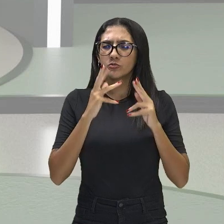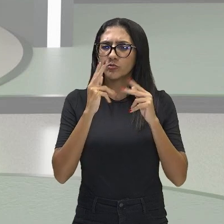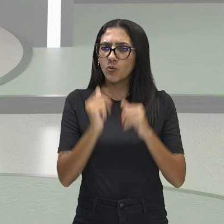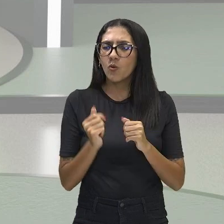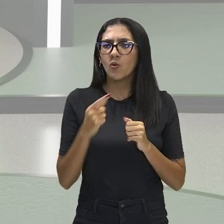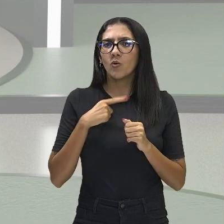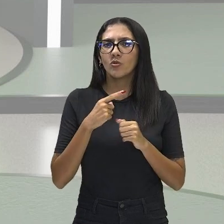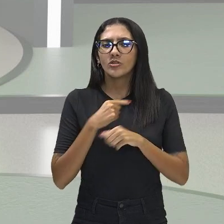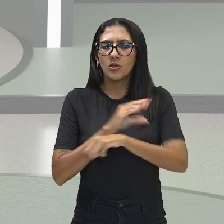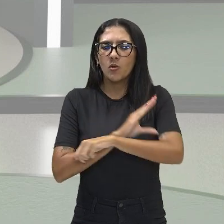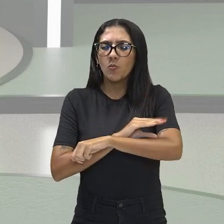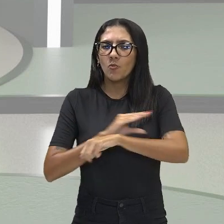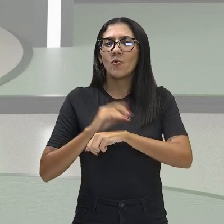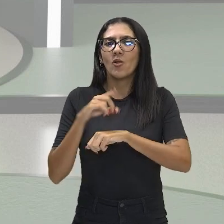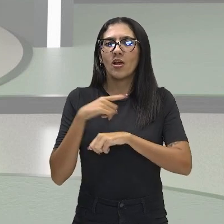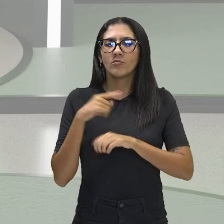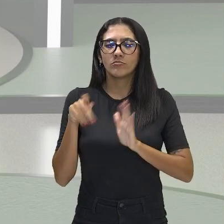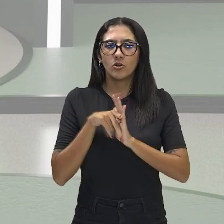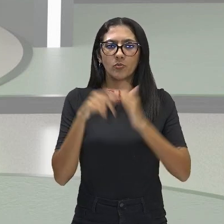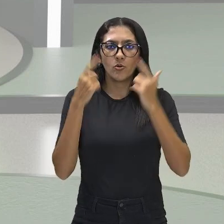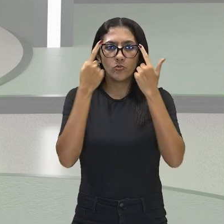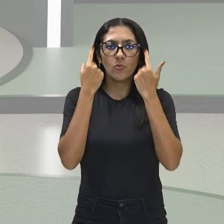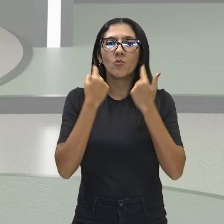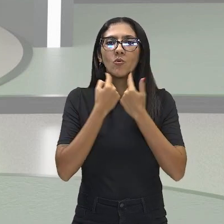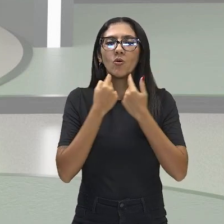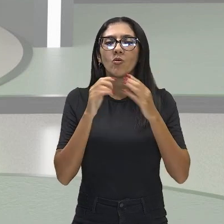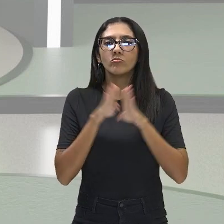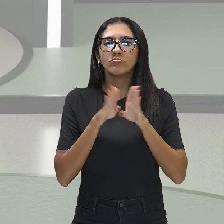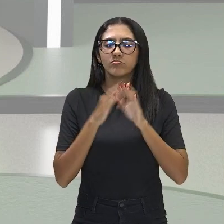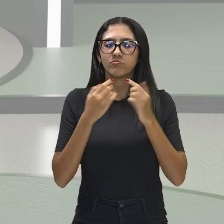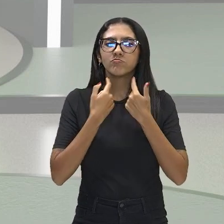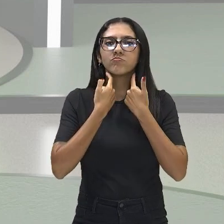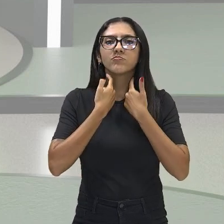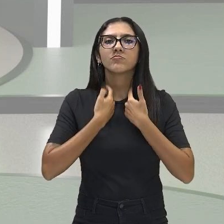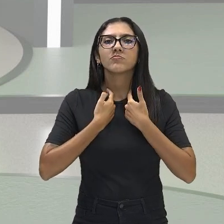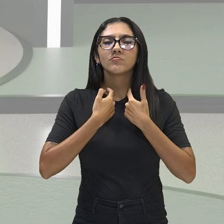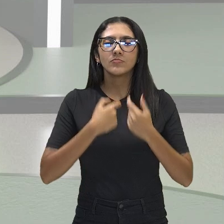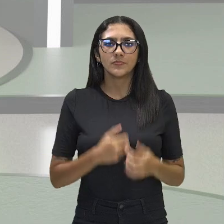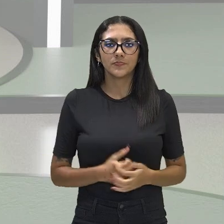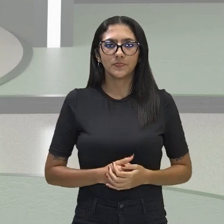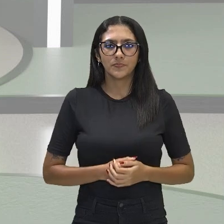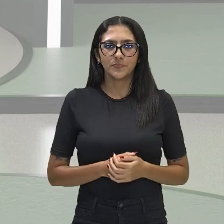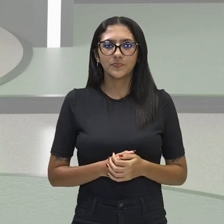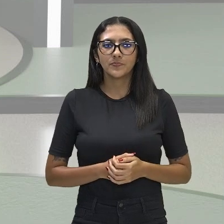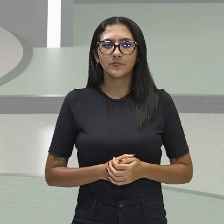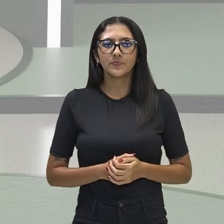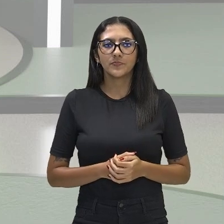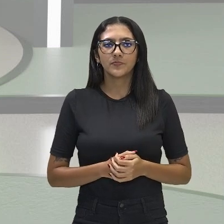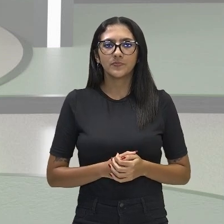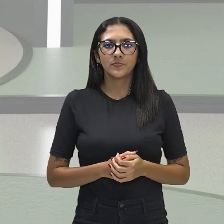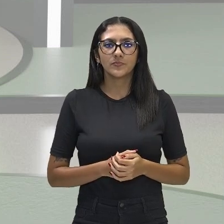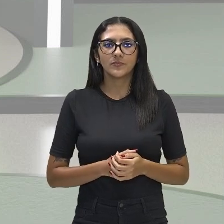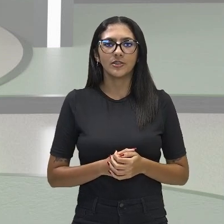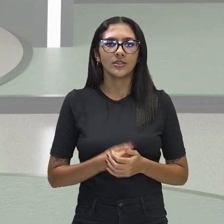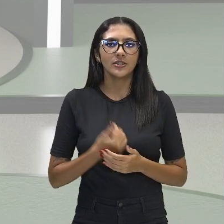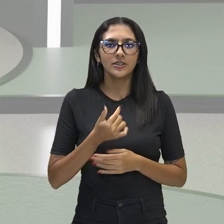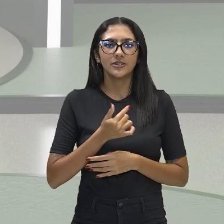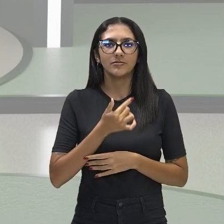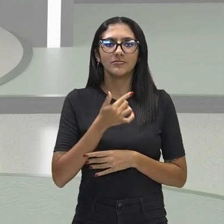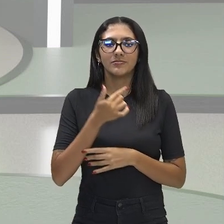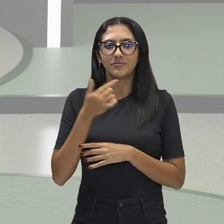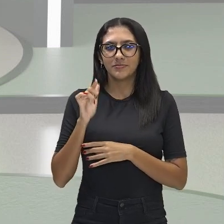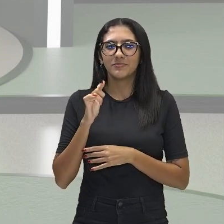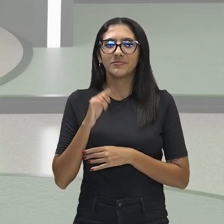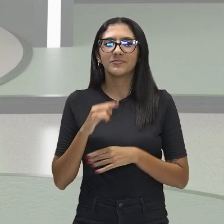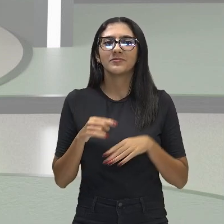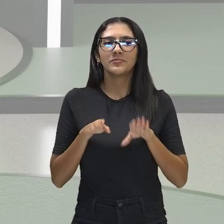músculos pertence à cabeça e pescoço. Outro grupo de músculos que nós temos, o músculo do tórax